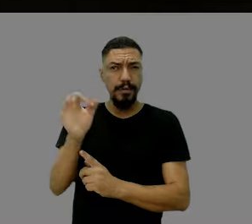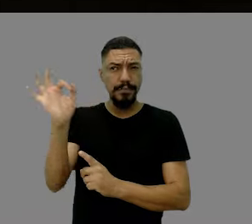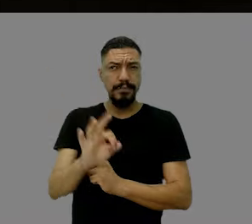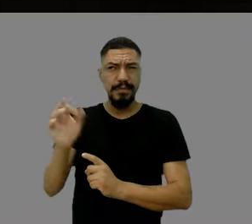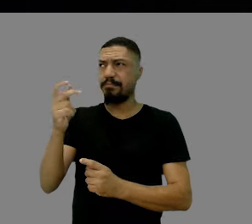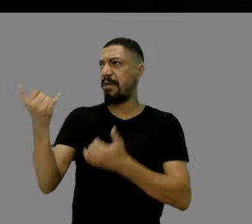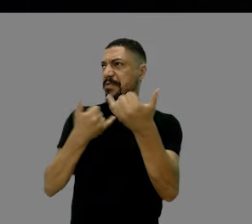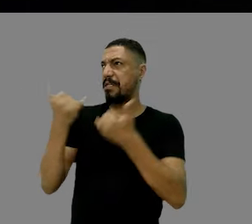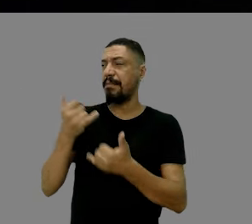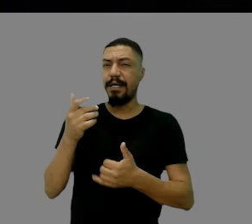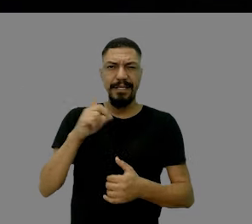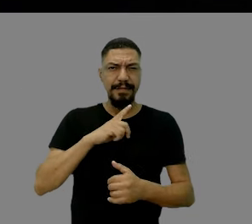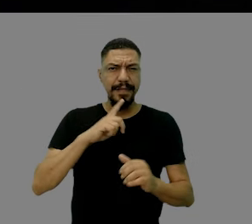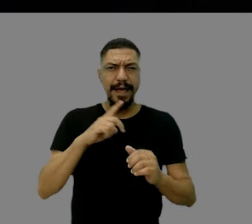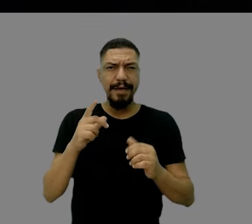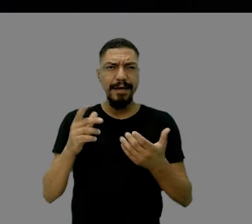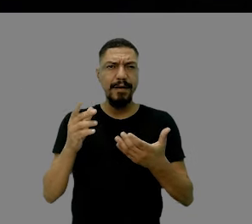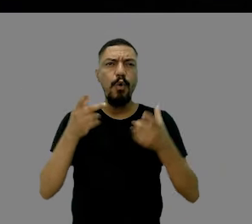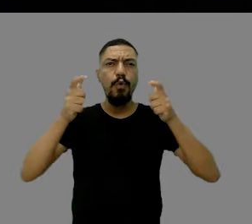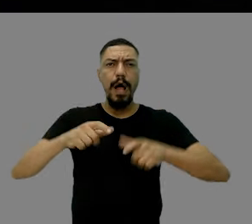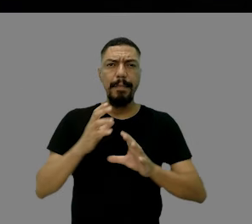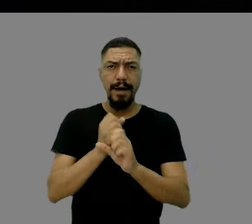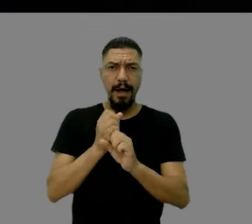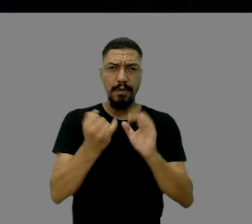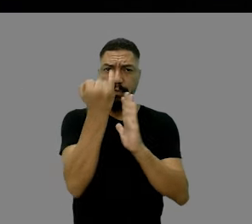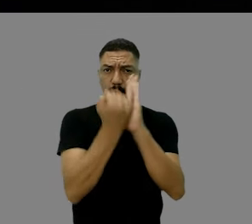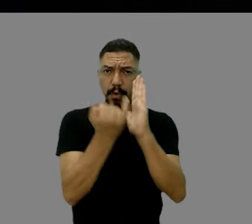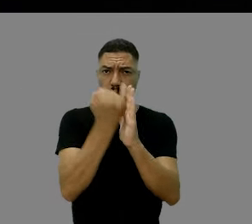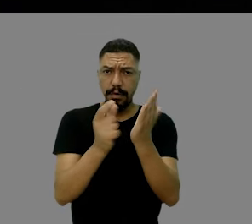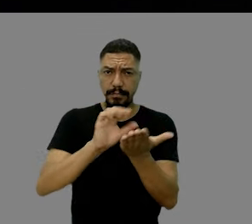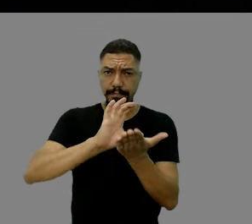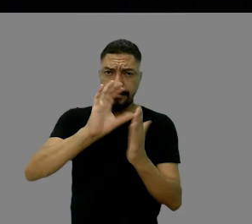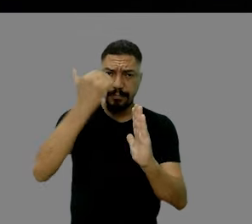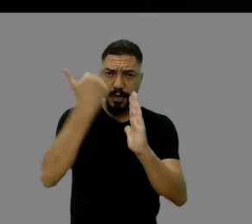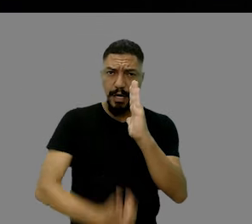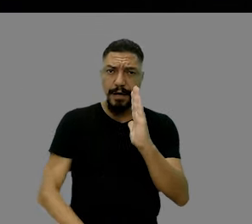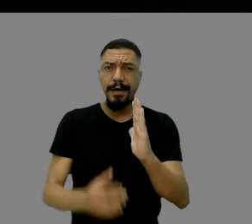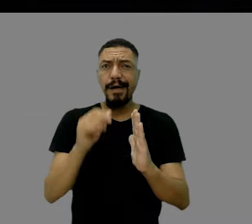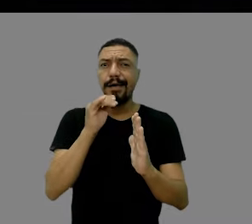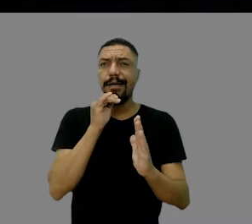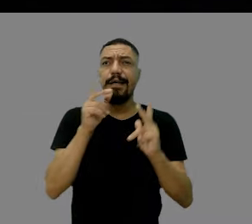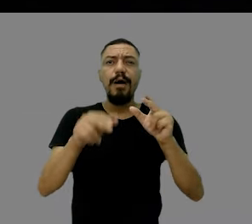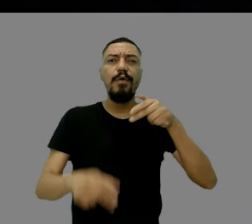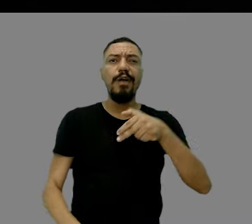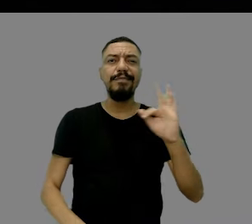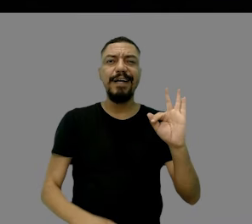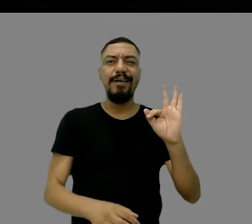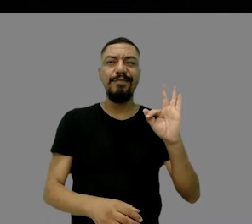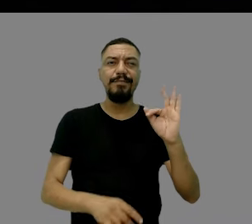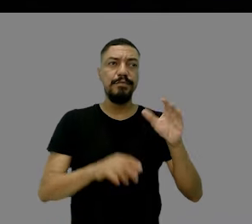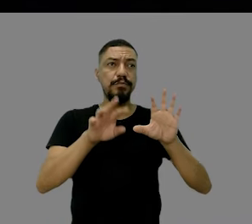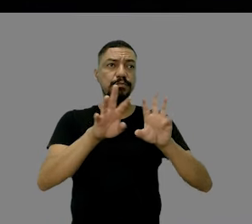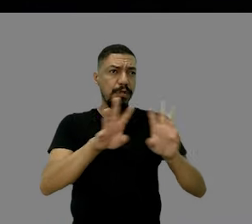tem algo que calcula esse imposto? Por exemplo, que nem a nota fiscal, que a gente entra no site, ela mesma já calcula